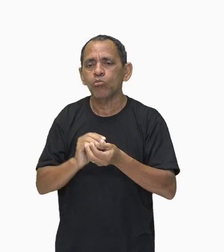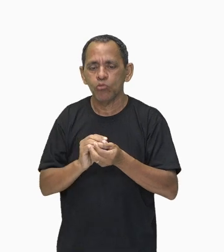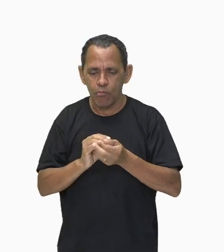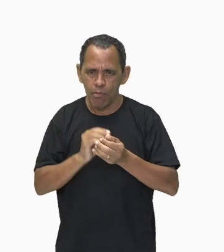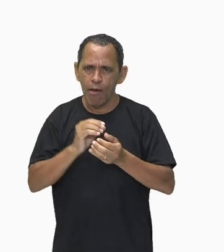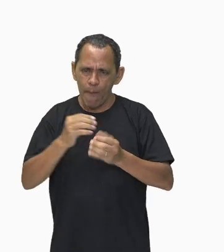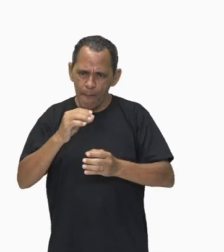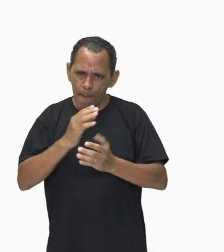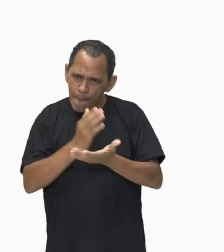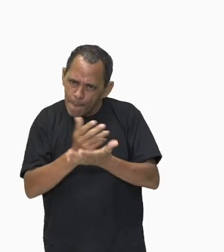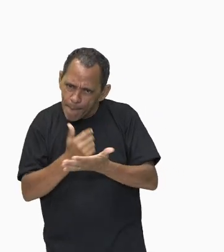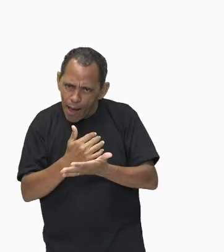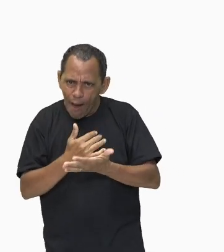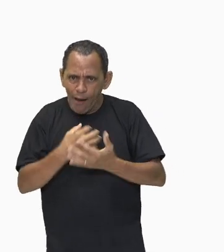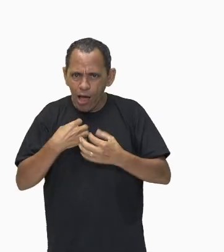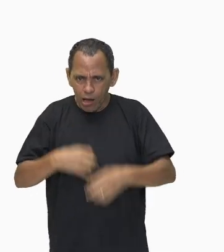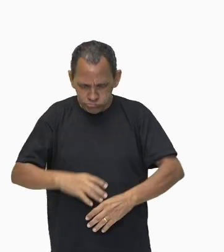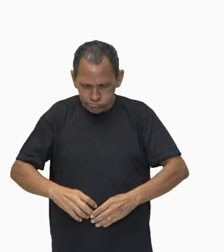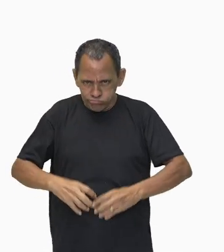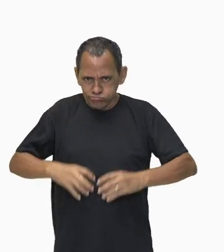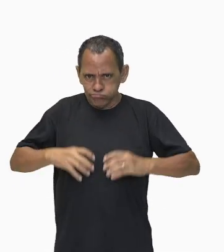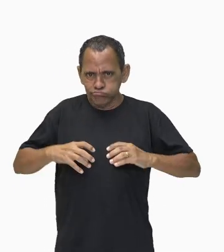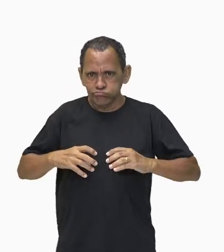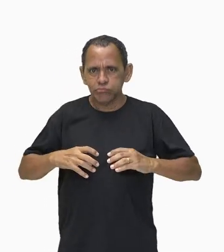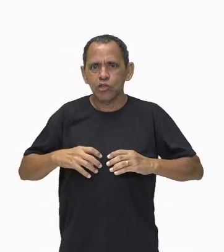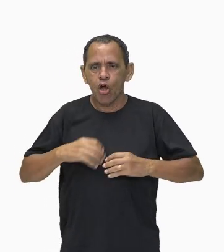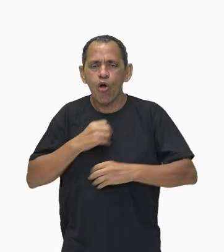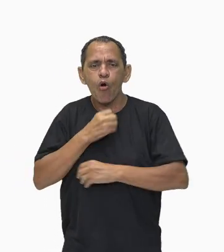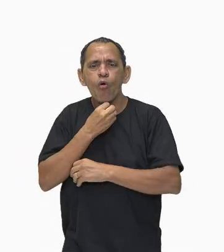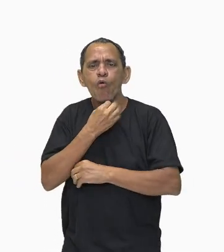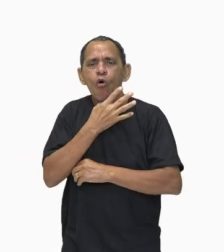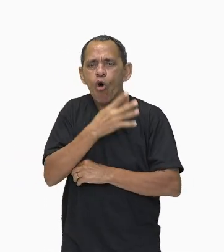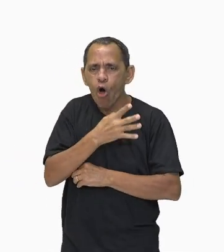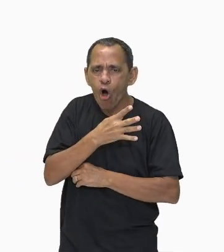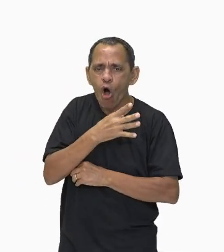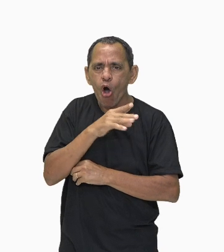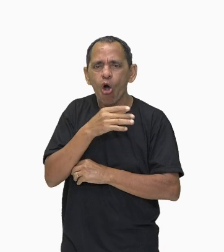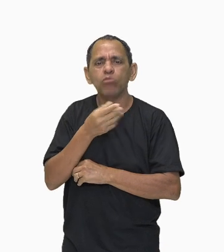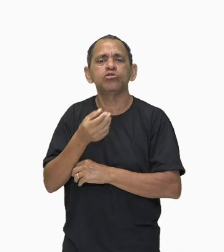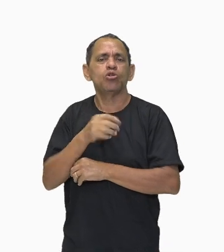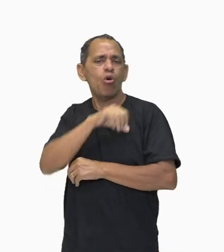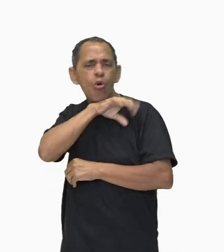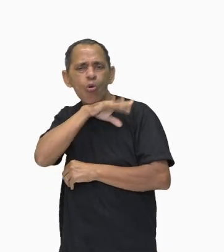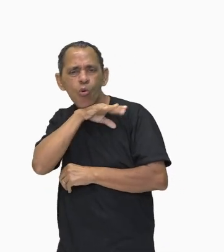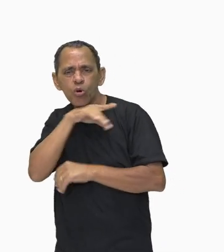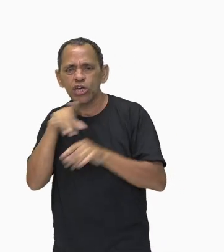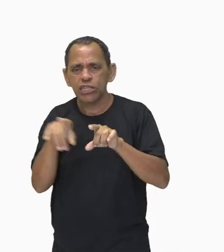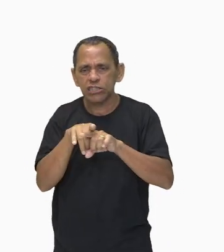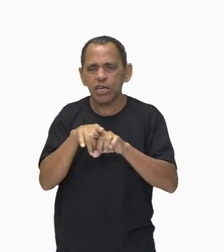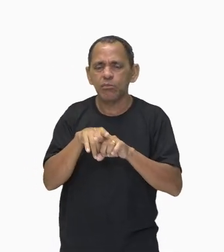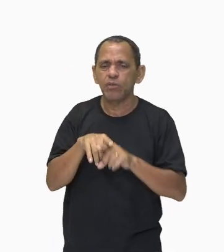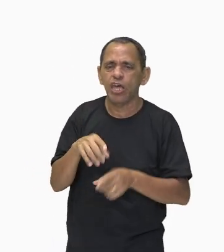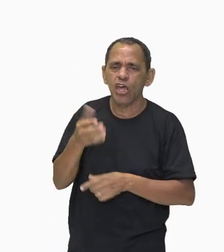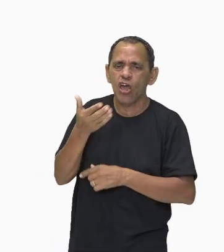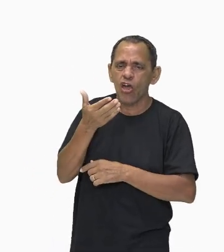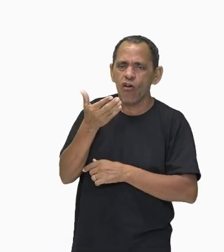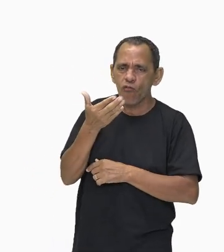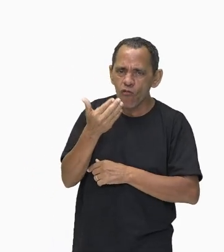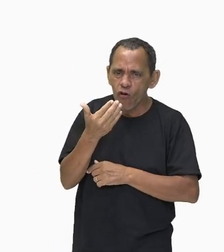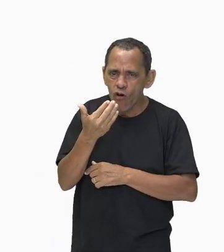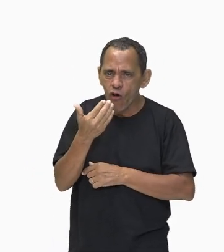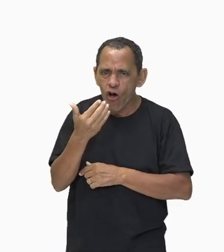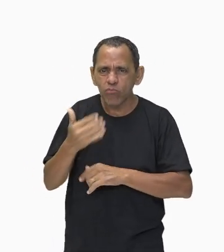abdômen, náuseas, vômitos, azia e a perda de apetite. São